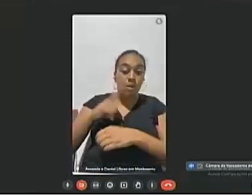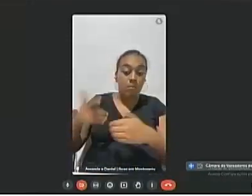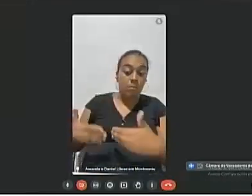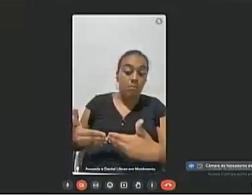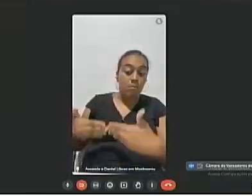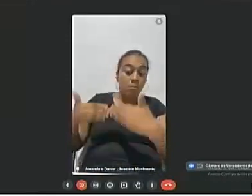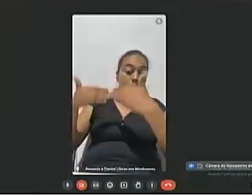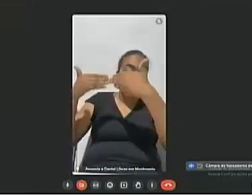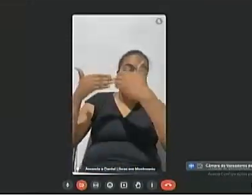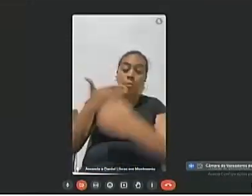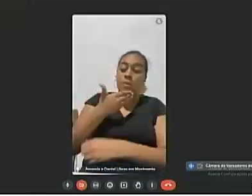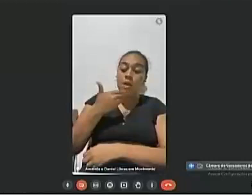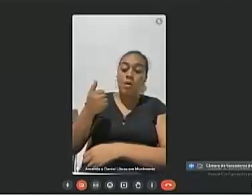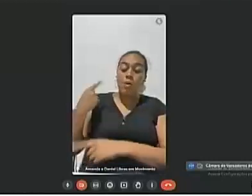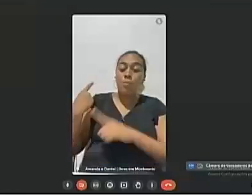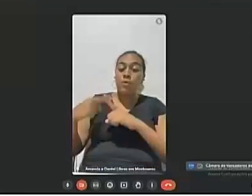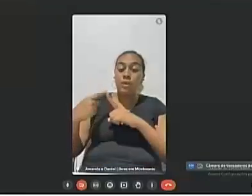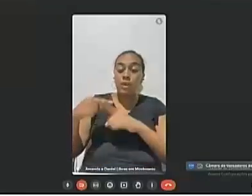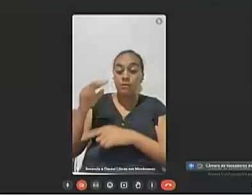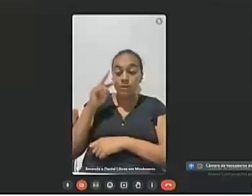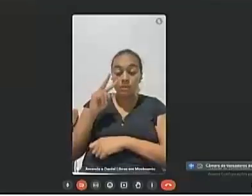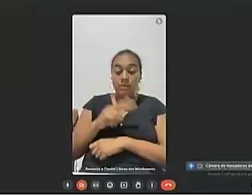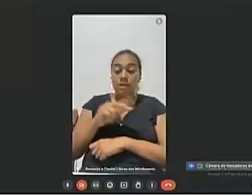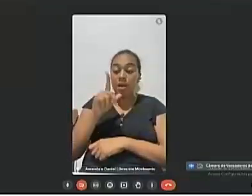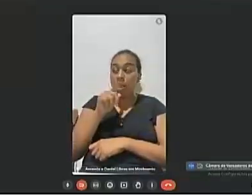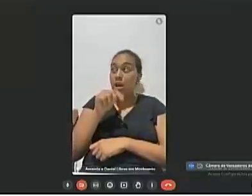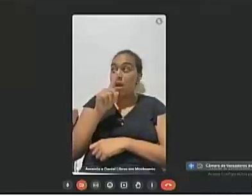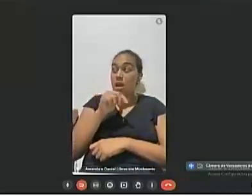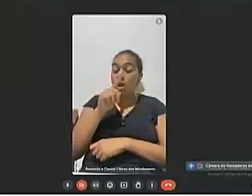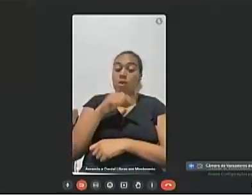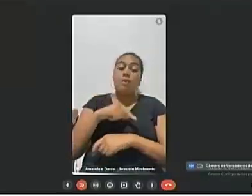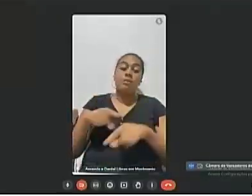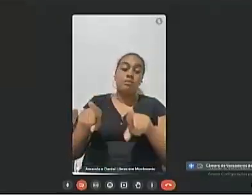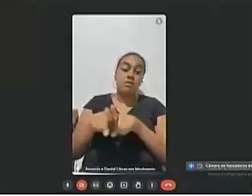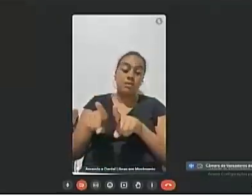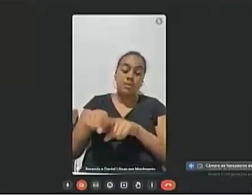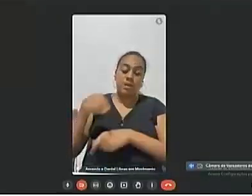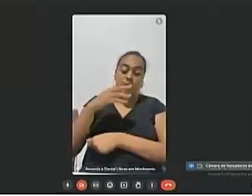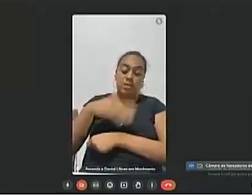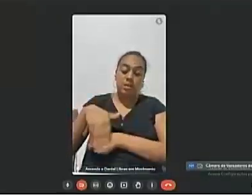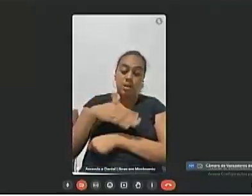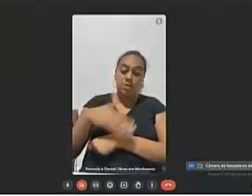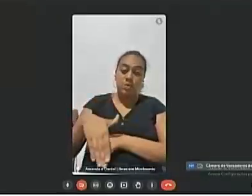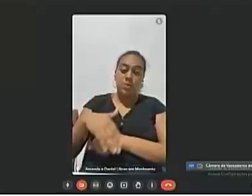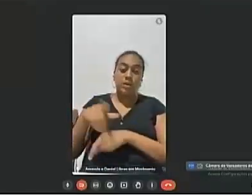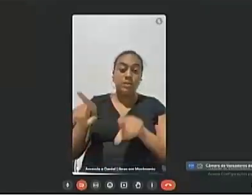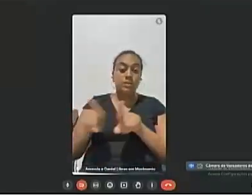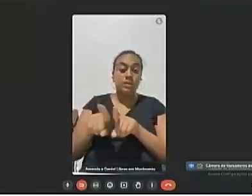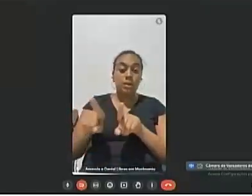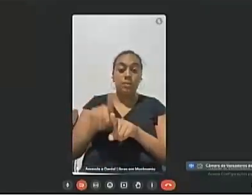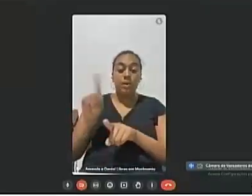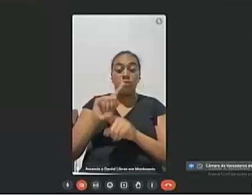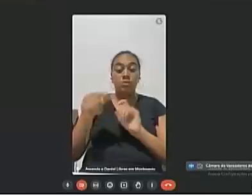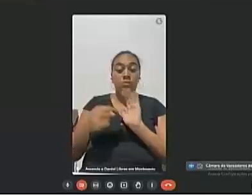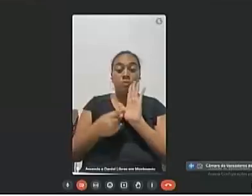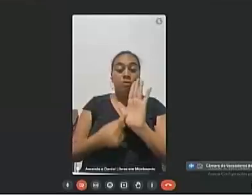você isolando todo o rio, você bombeia a água das chuvas, também não interfere nos dois lados do rio, no